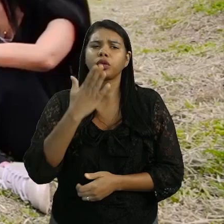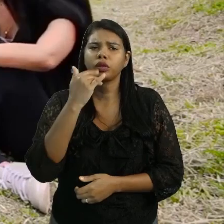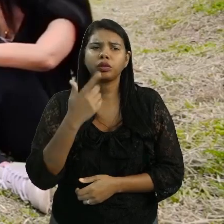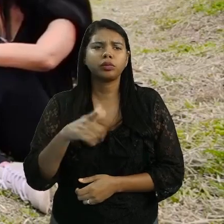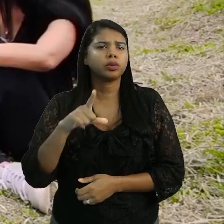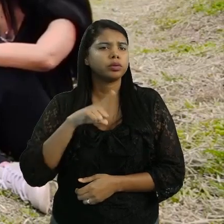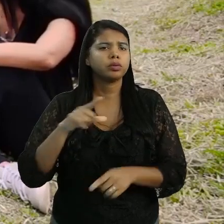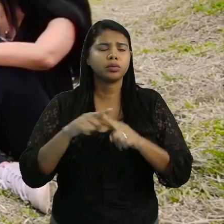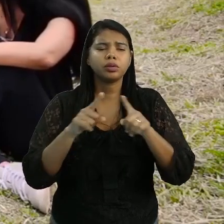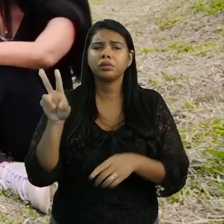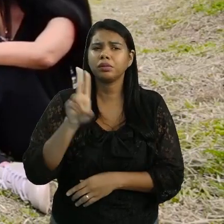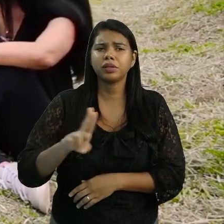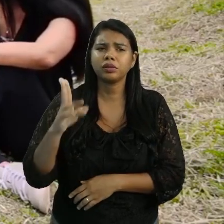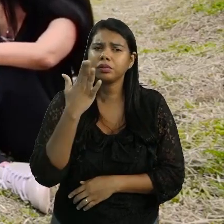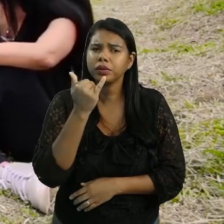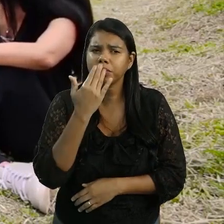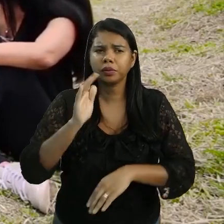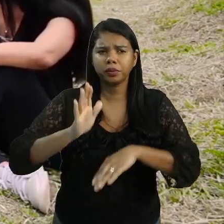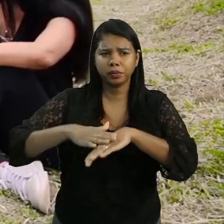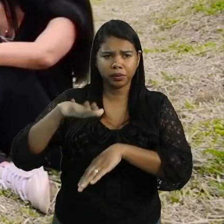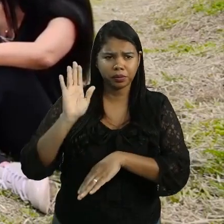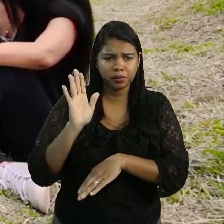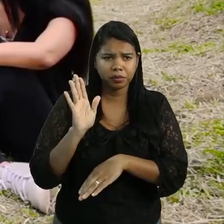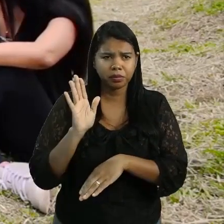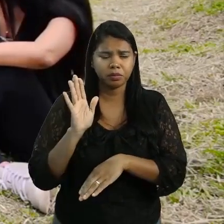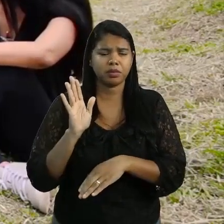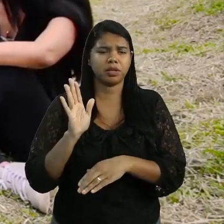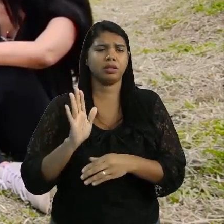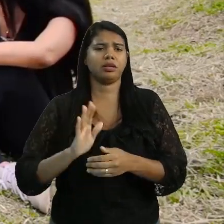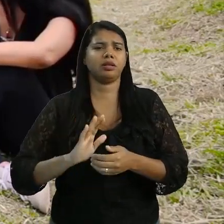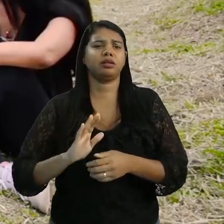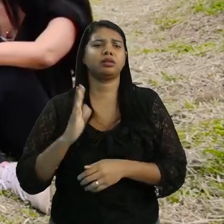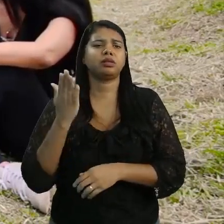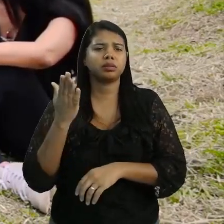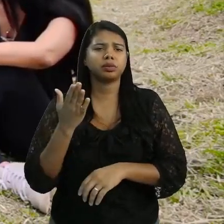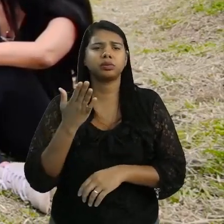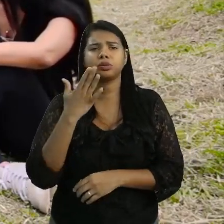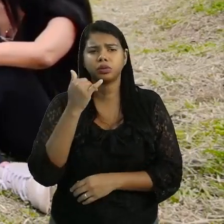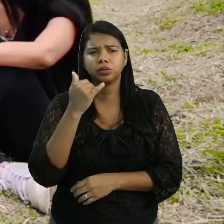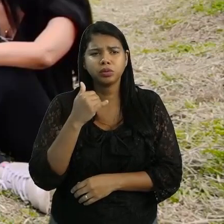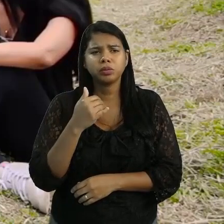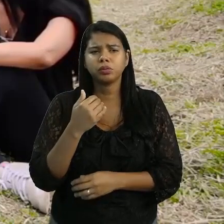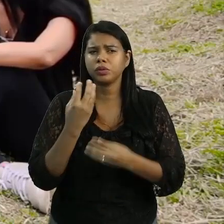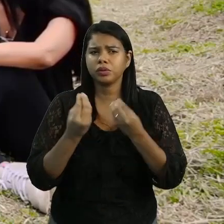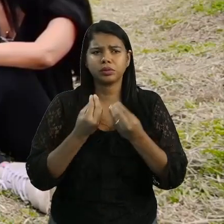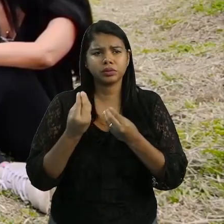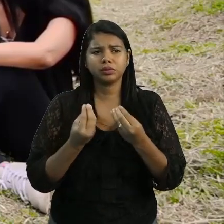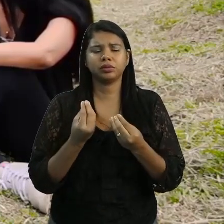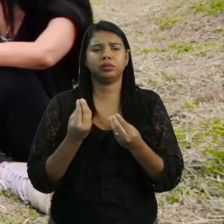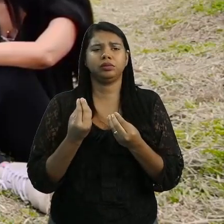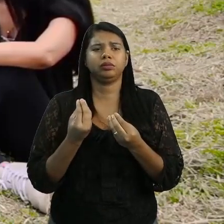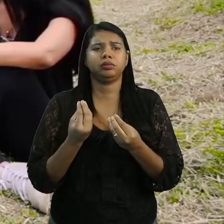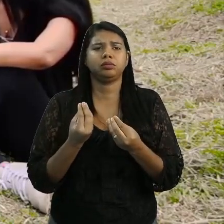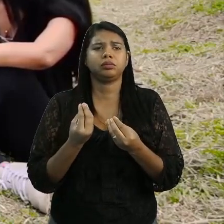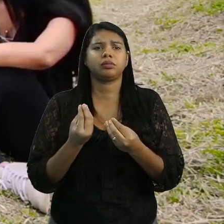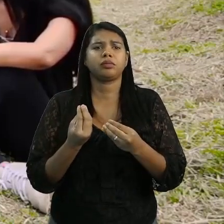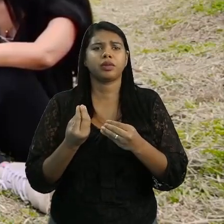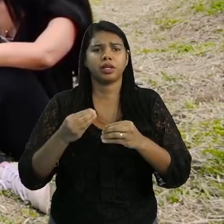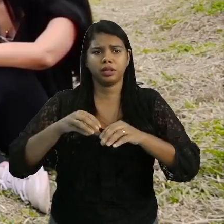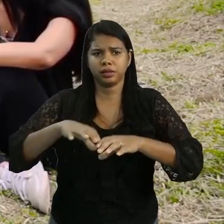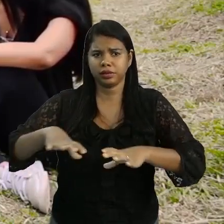natureza e devolve para ela, né, e de alguma forma. Então, eu queria saber como é que funciona isso aqui na comunidade.